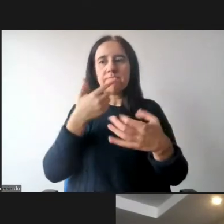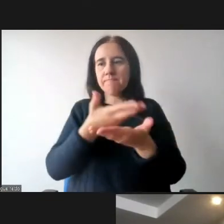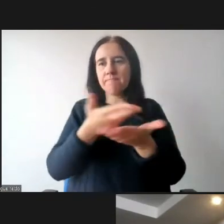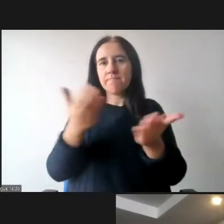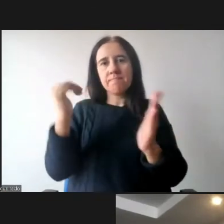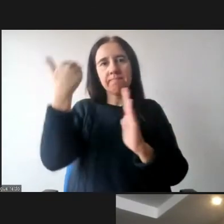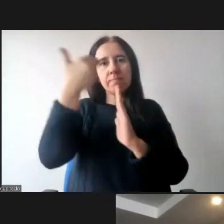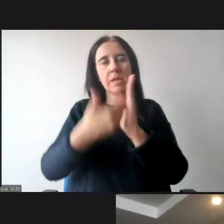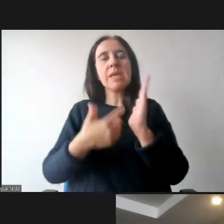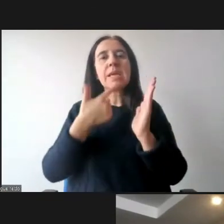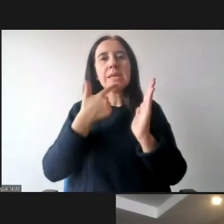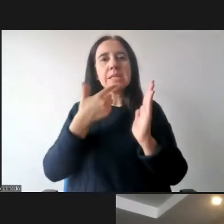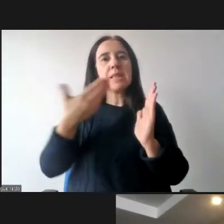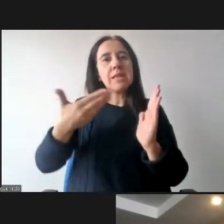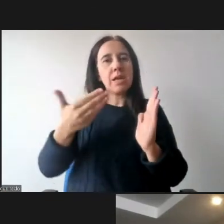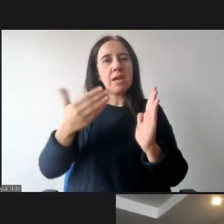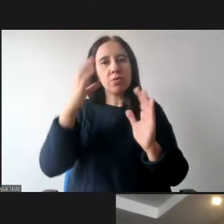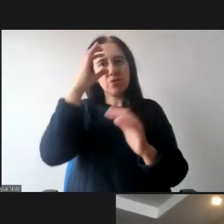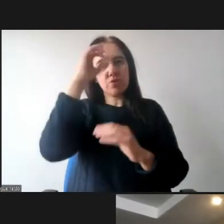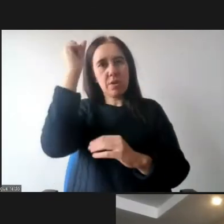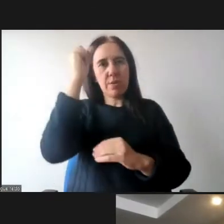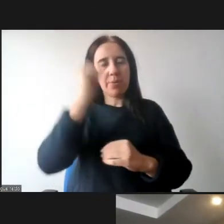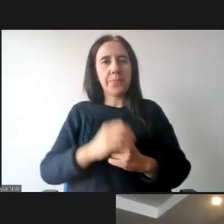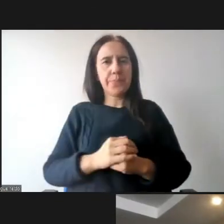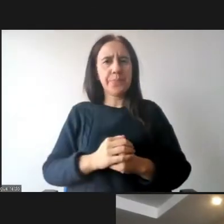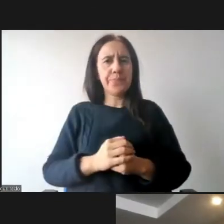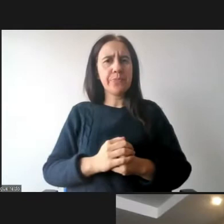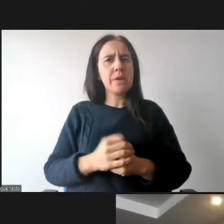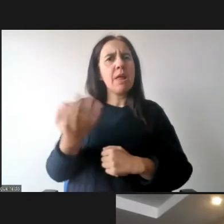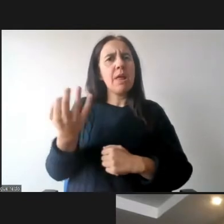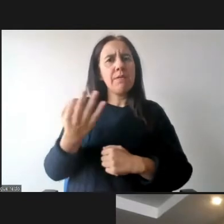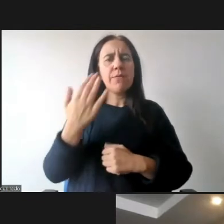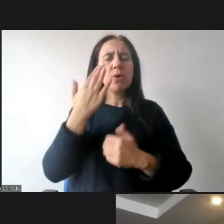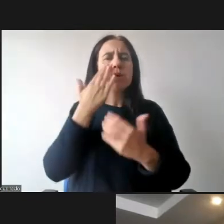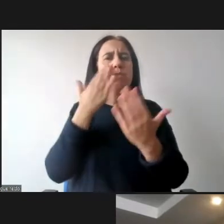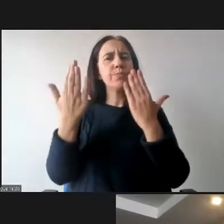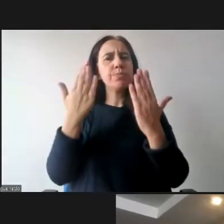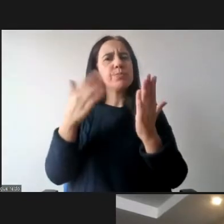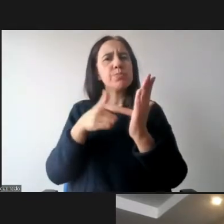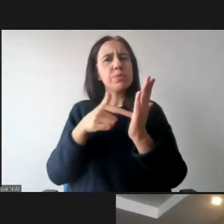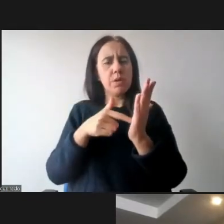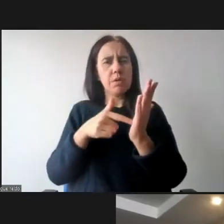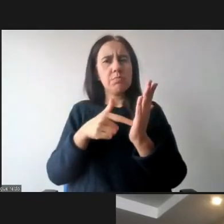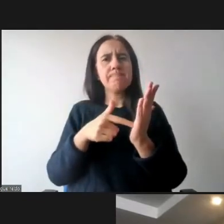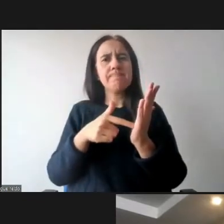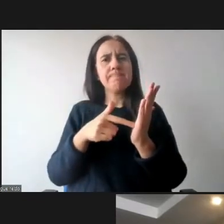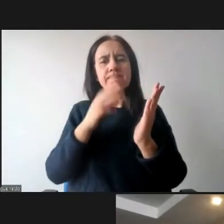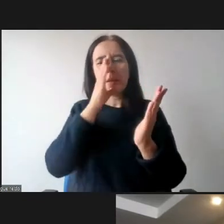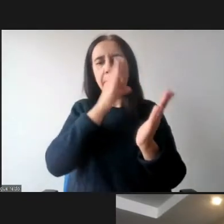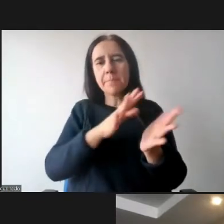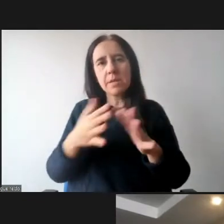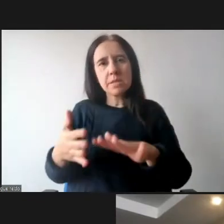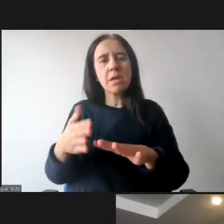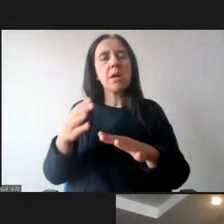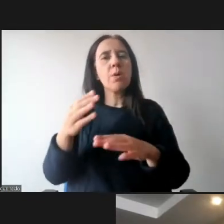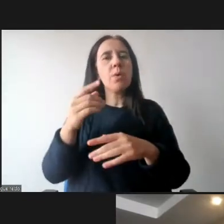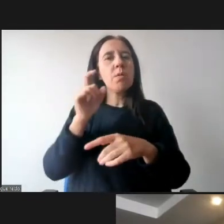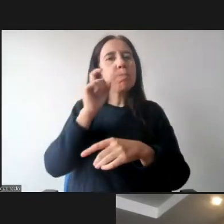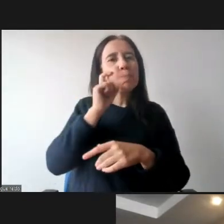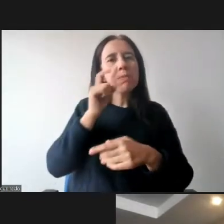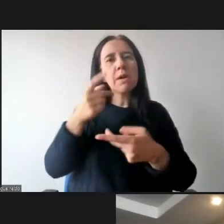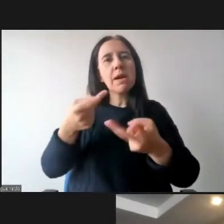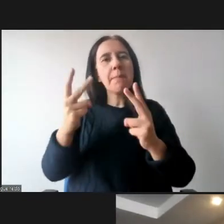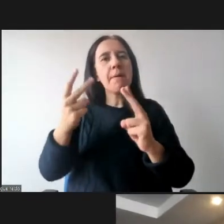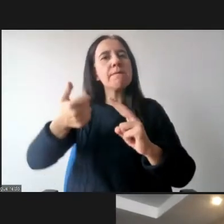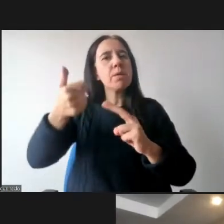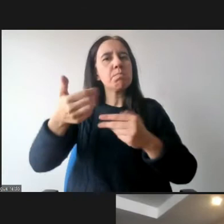Direito. E apesar do princípio da proporcionalidade não esgotar a sua aplicação na proteção de direitos e liberdades fundamentais, tem aí um